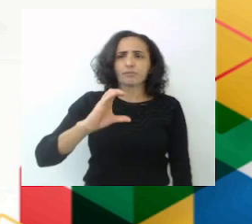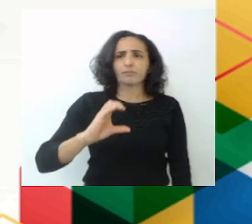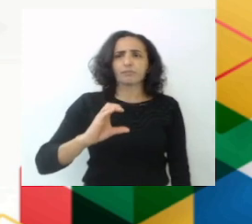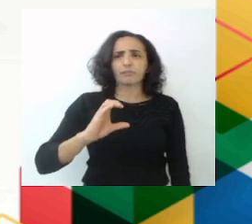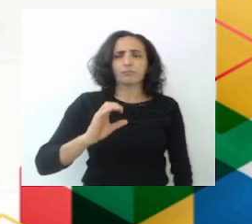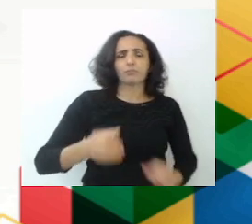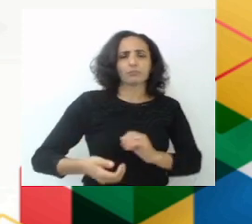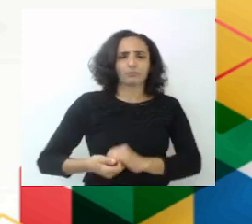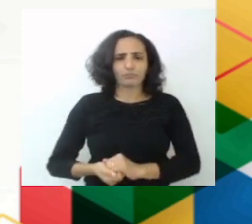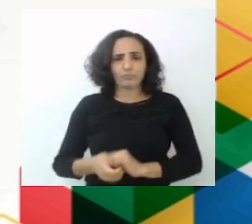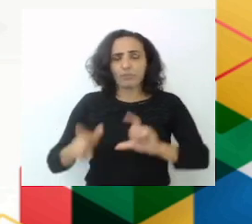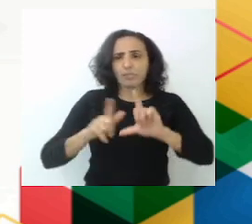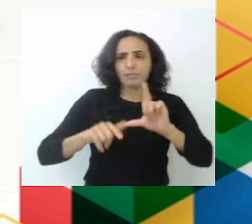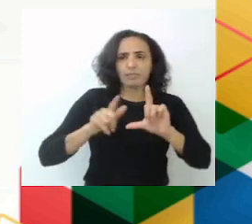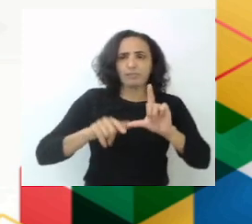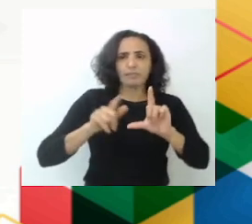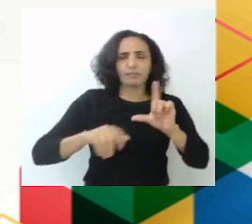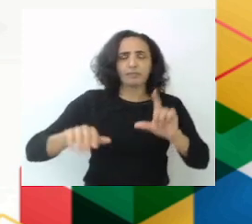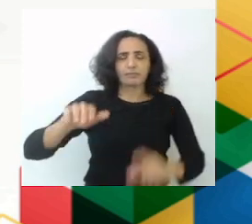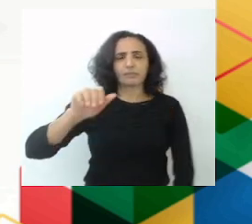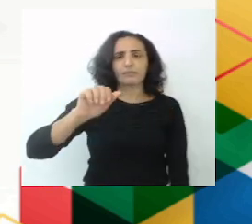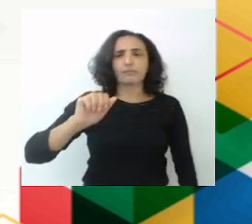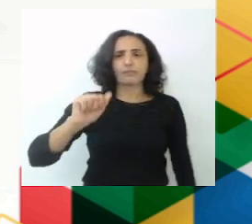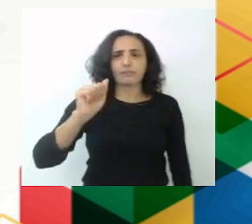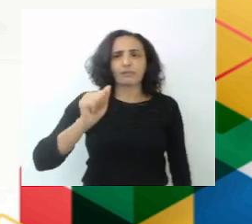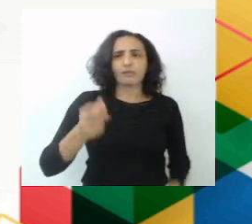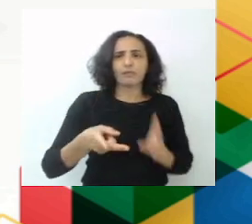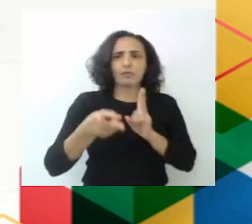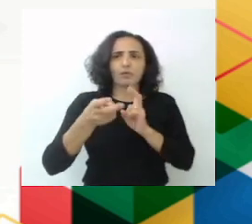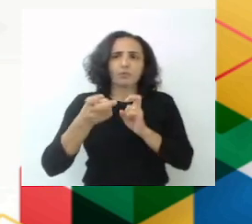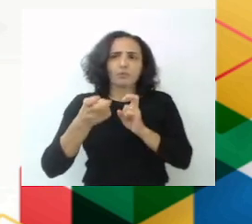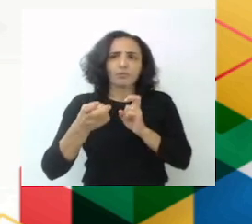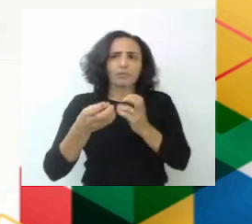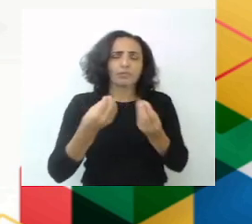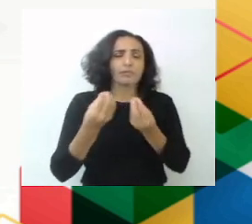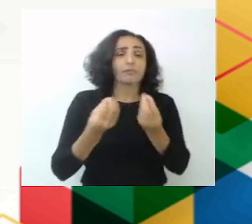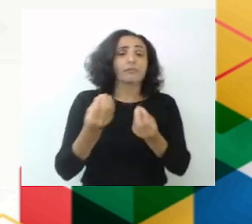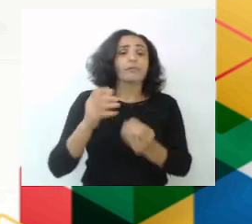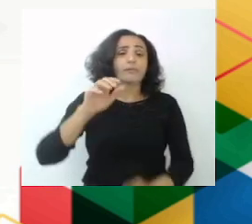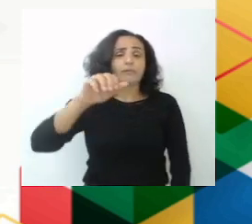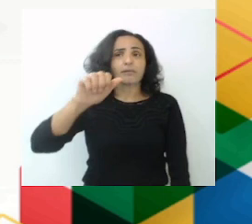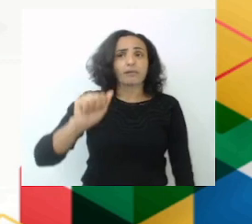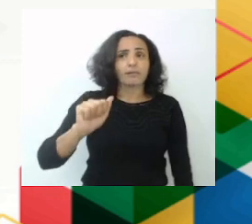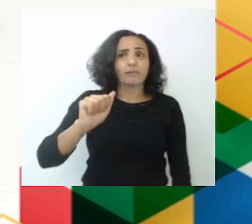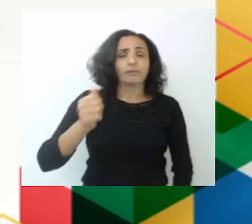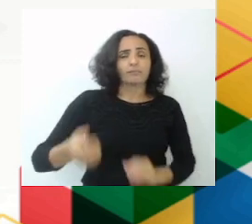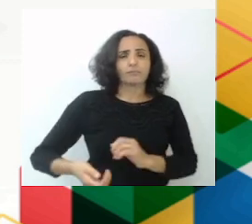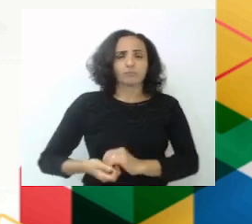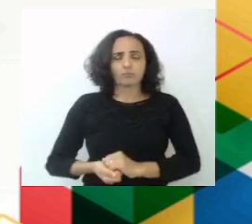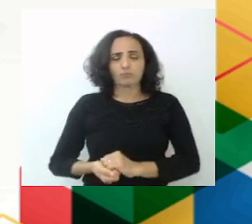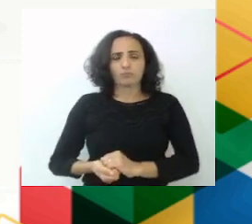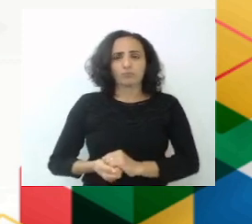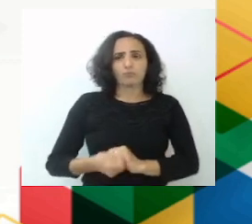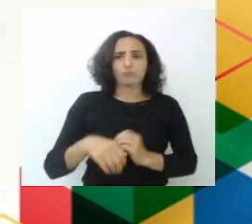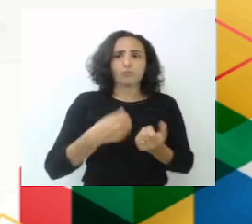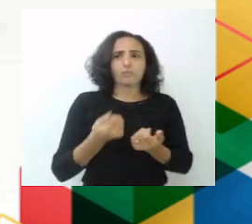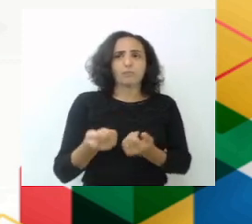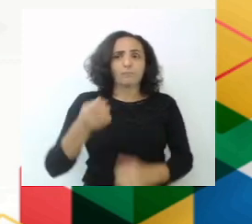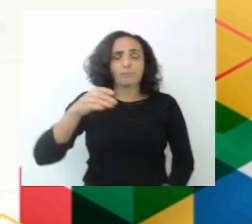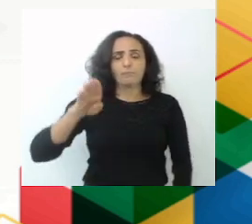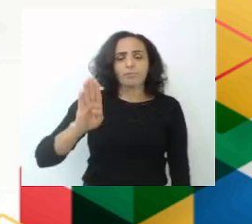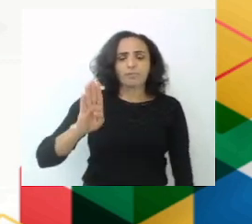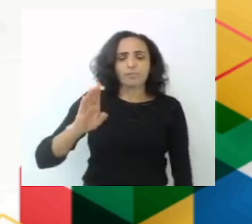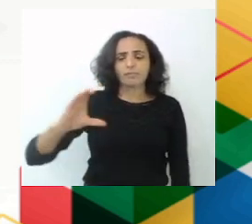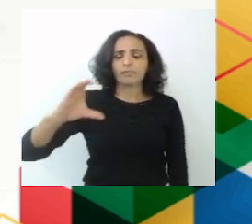vir aqui na letra A, identificar quem é A, quem é B e quem é C. Coeficiente A, coeficiente B